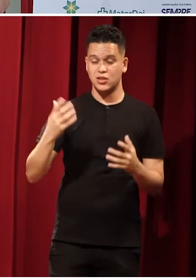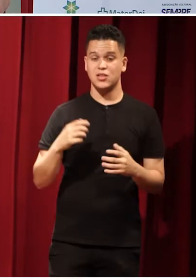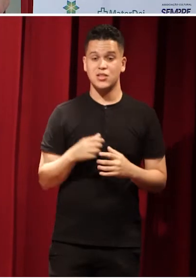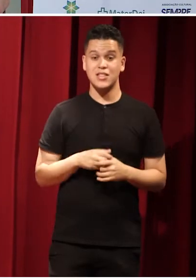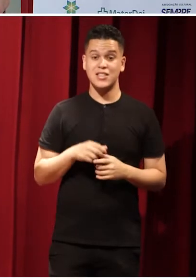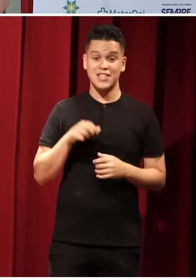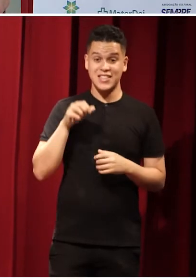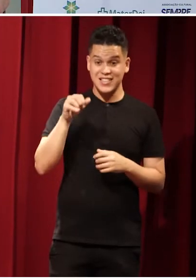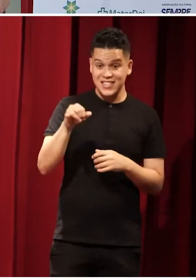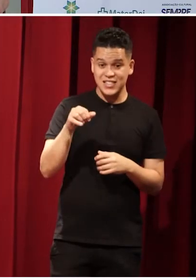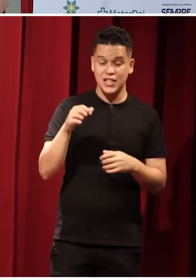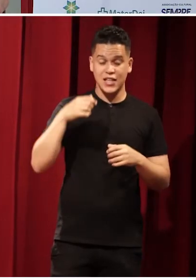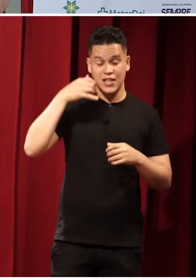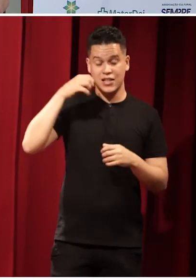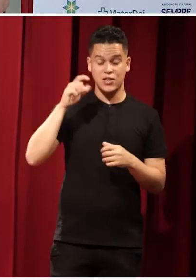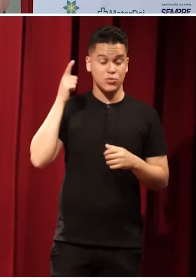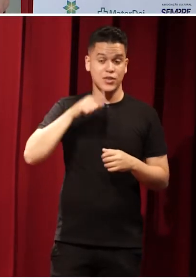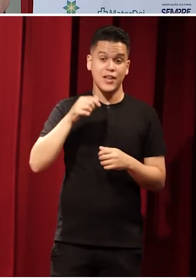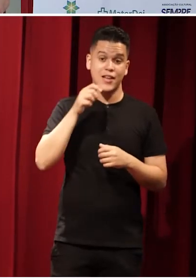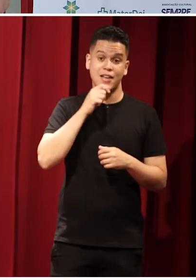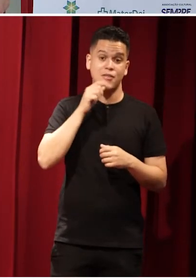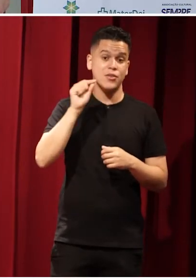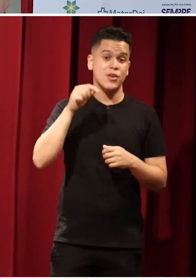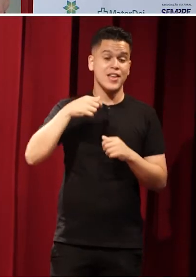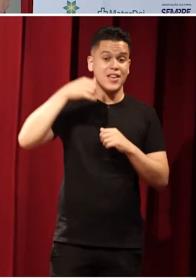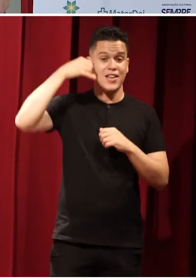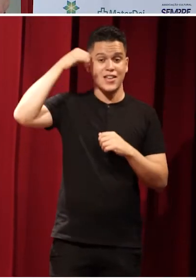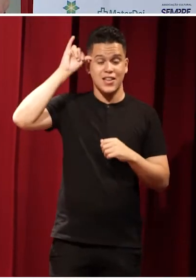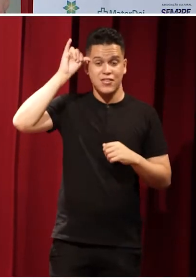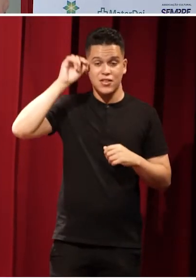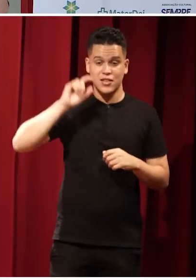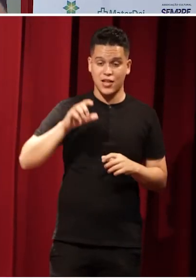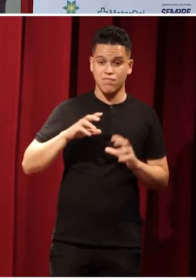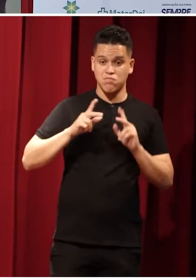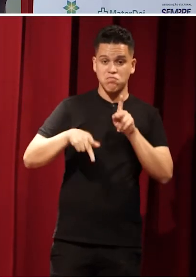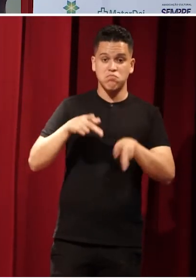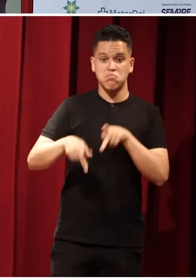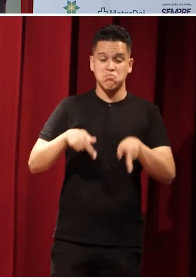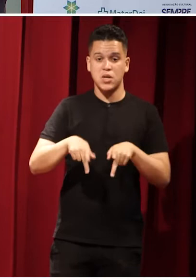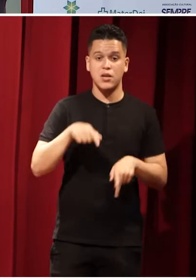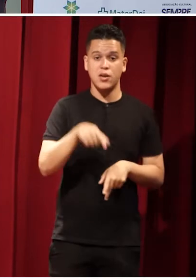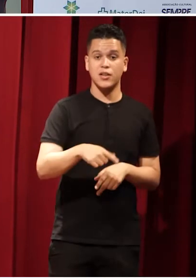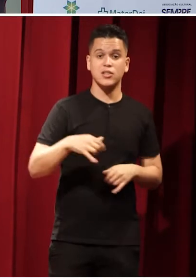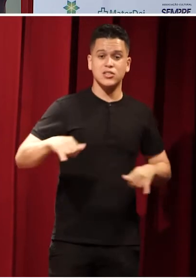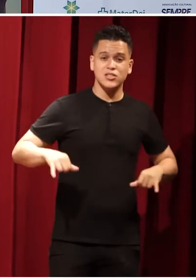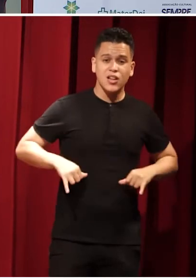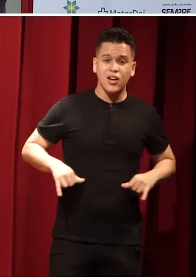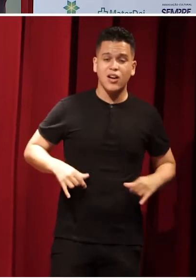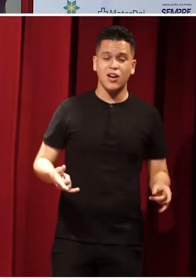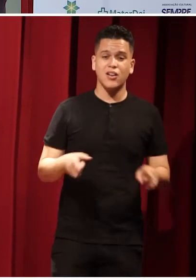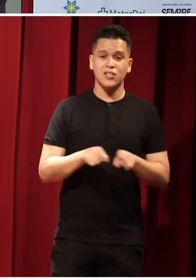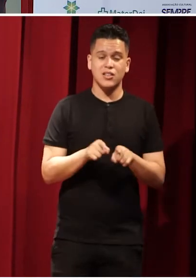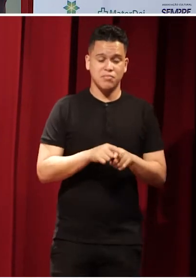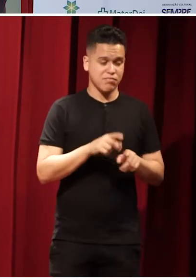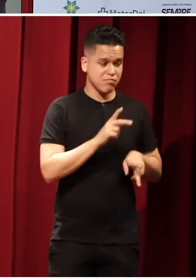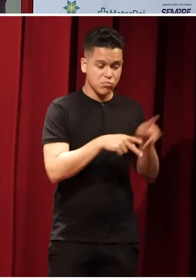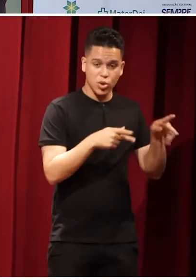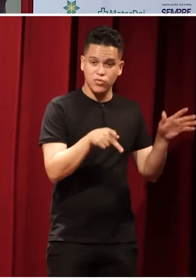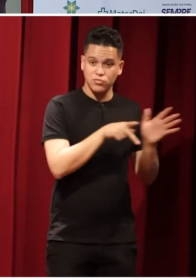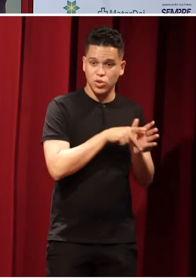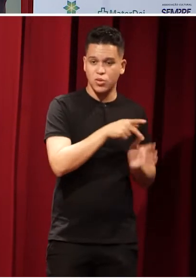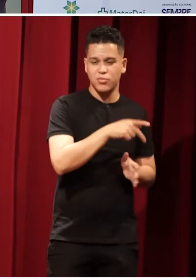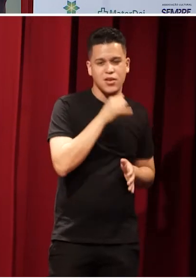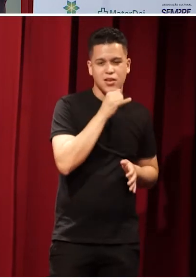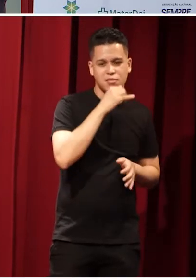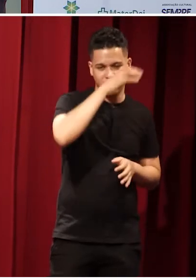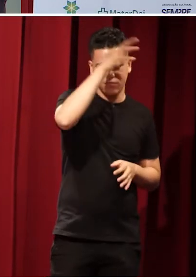que países da importância da dimensão populacional, demográfica e territorial como a sua,